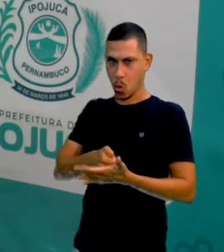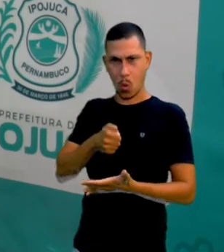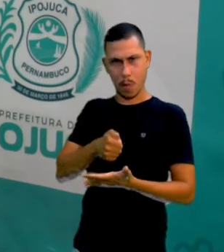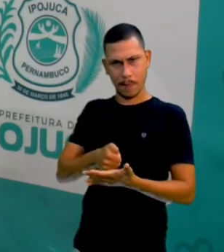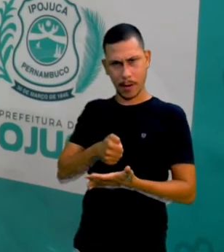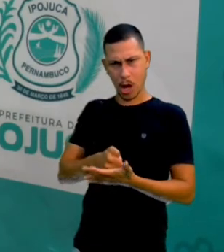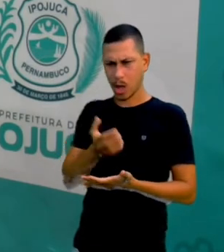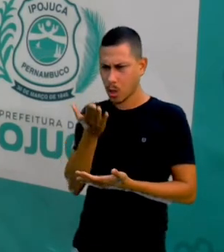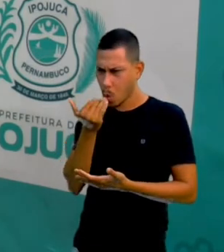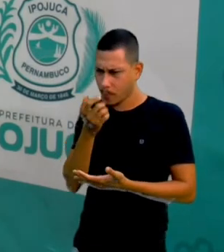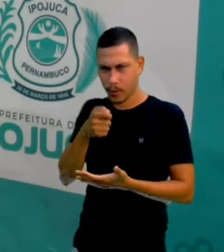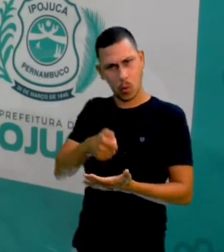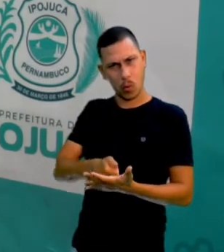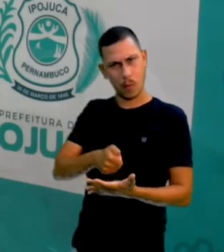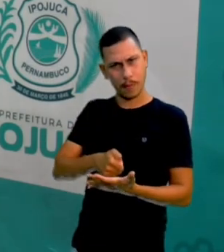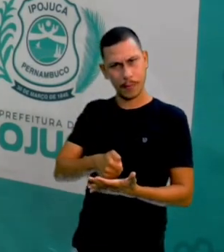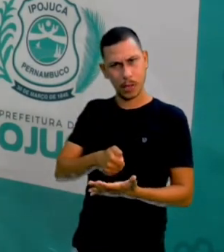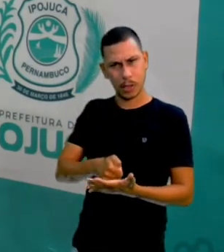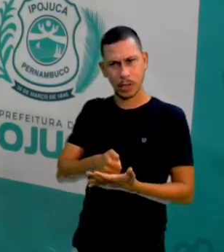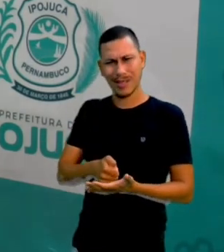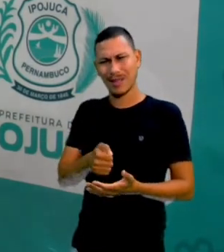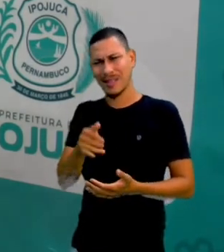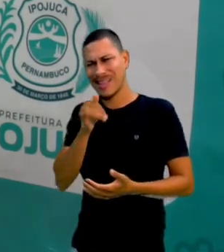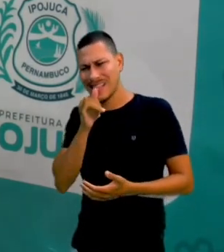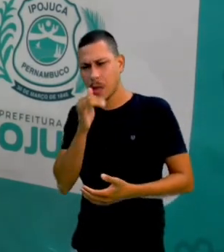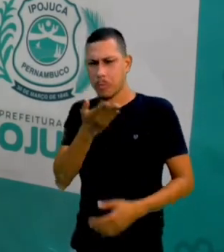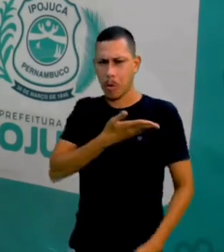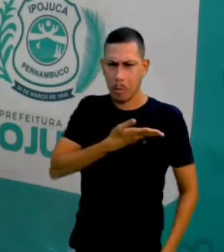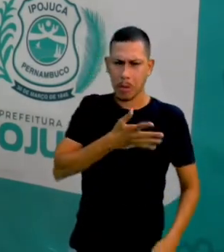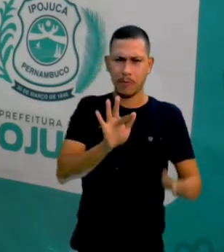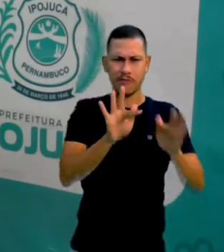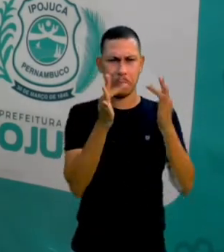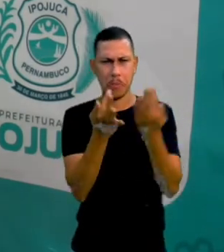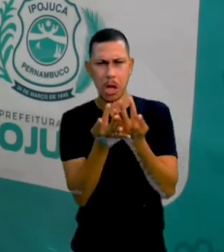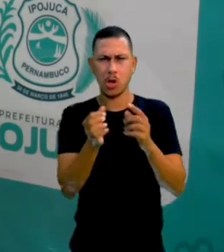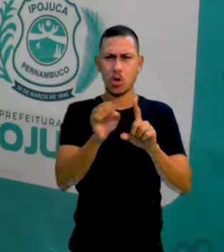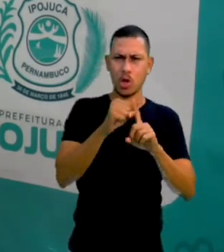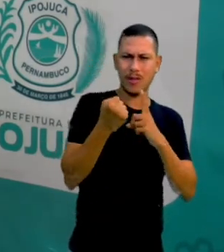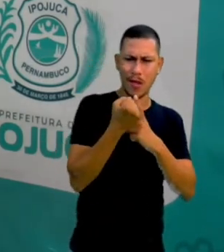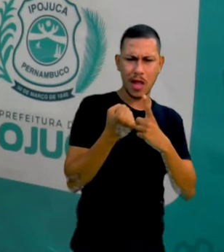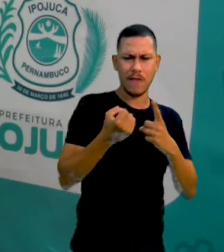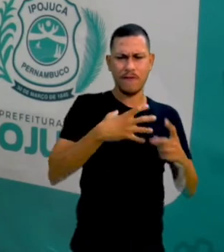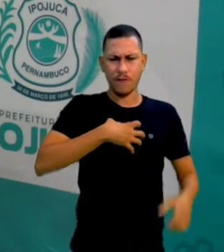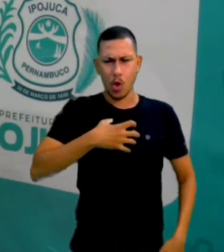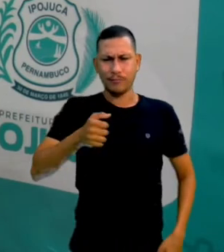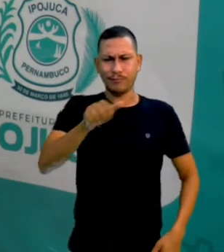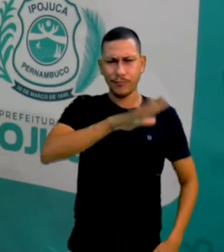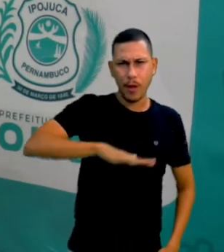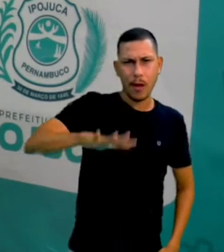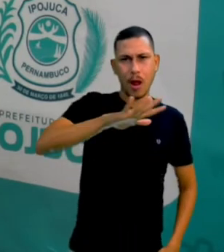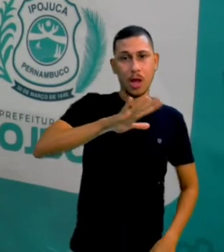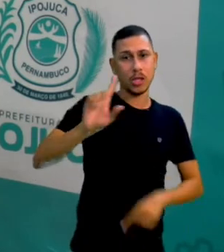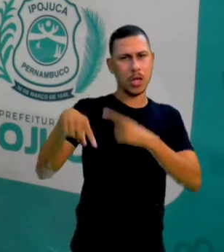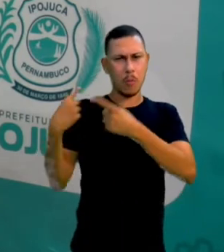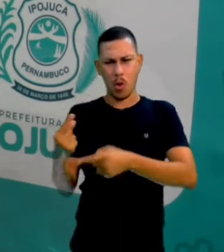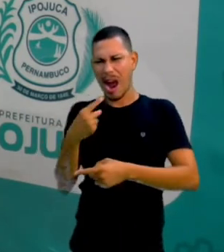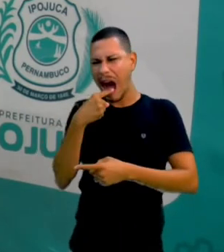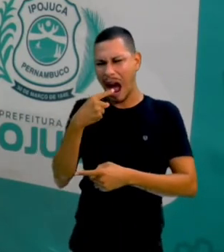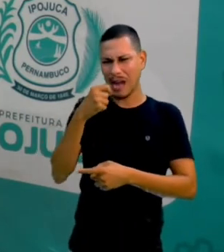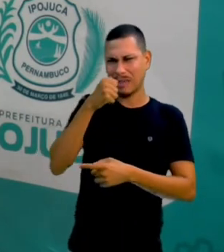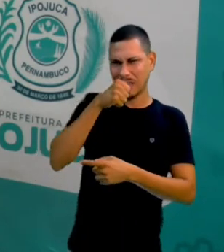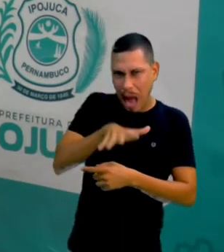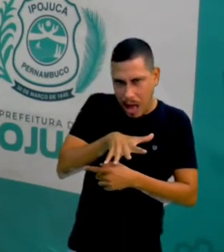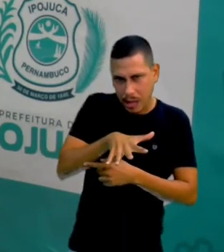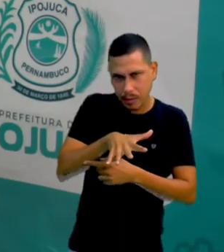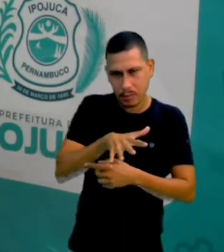sendo obrigado a se alimentar pelos amigos, pela família, pela sociedade em geral, e depois ela põe para fora. Em